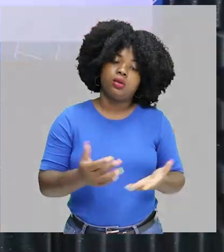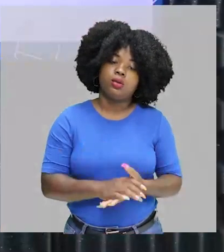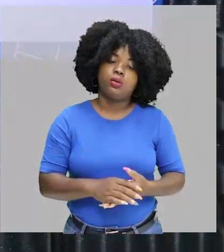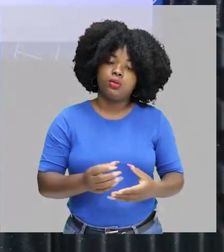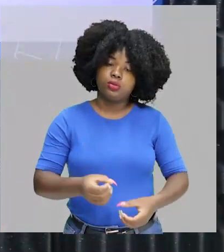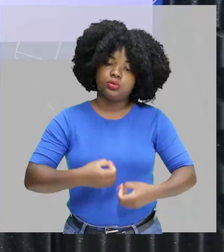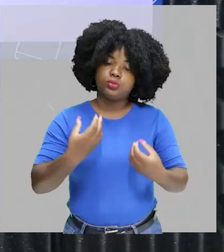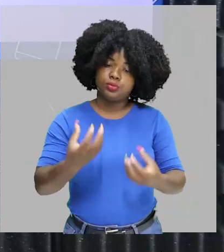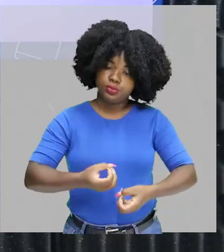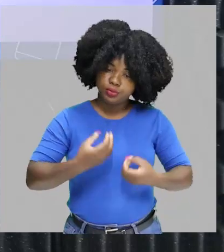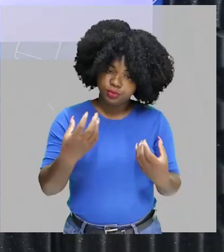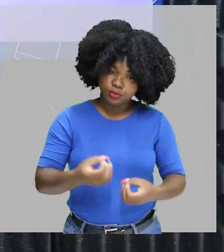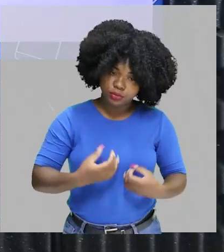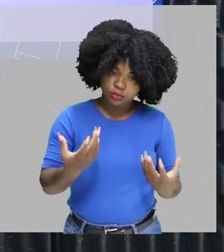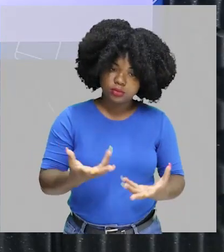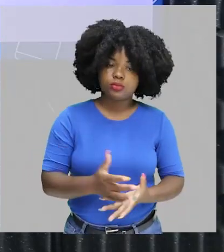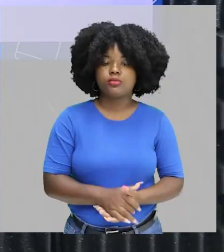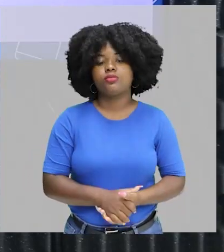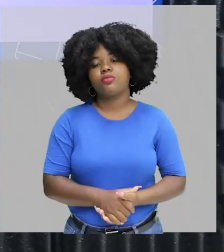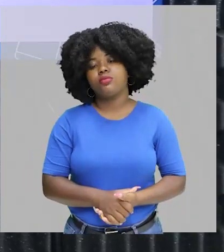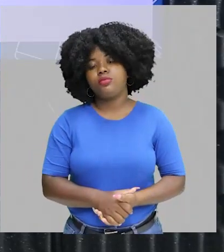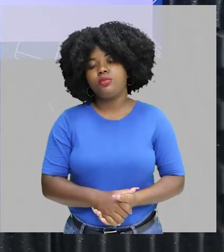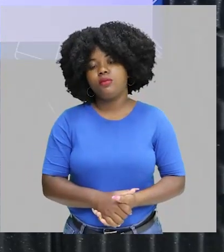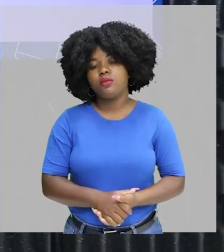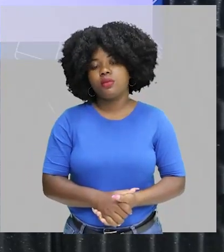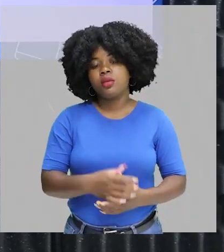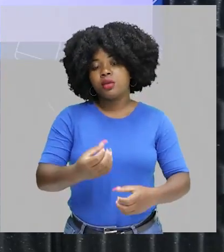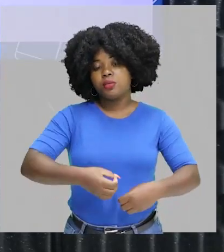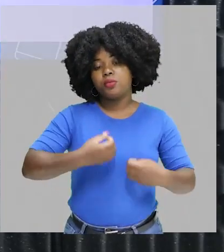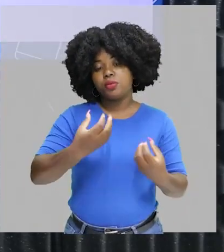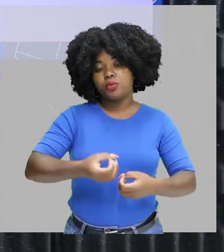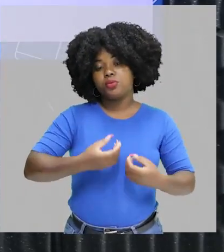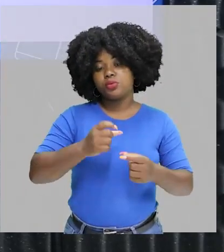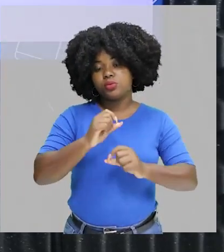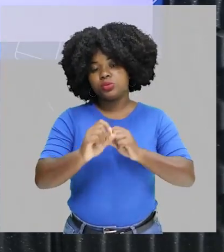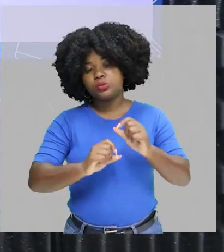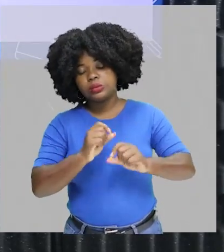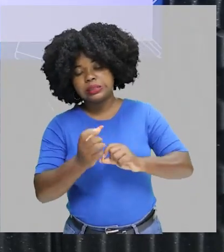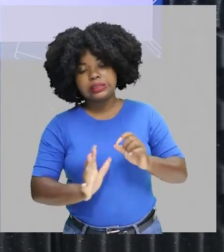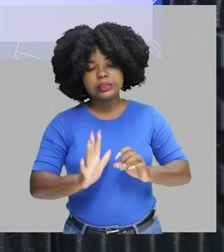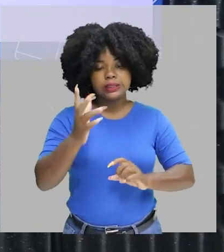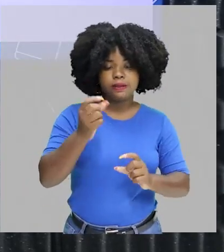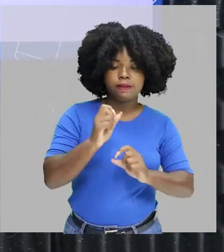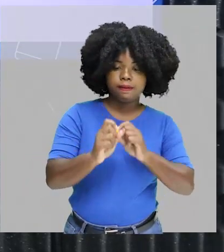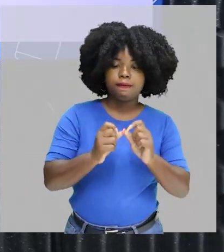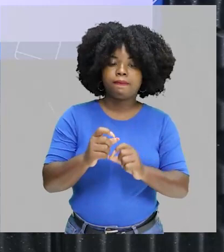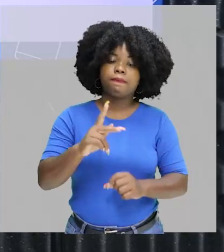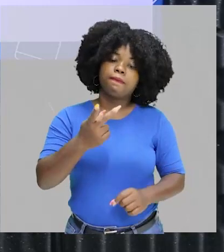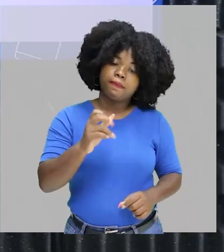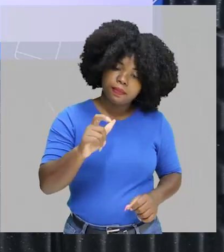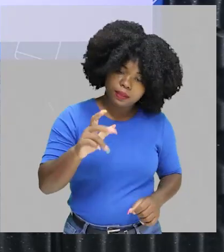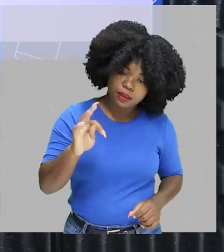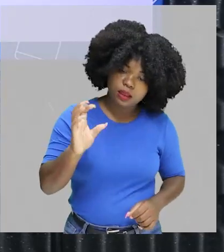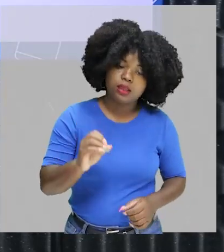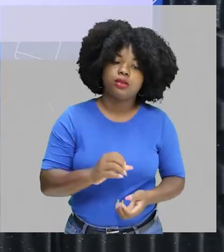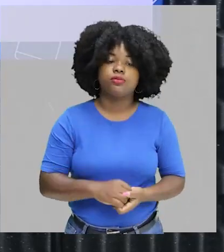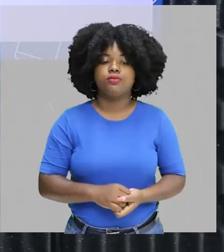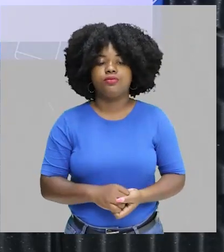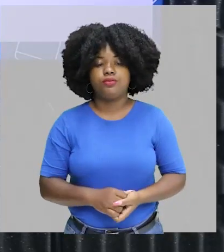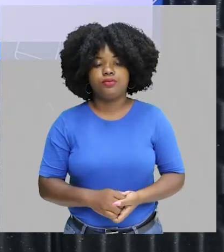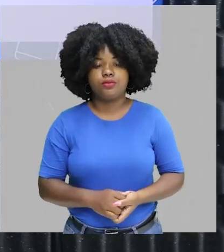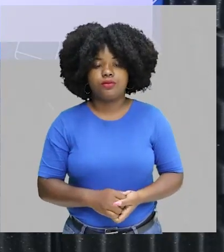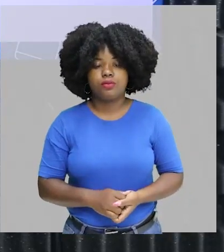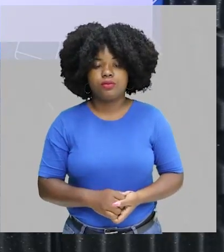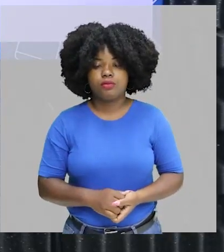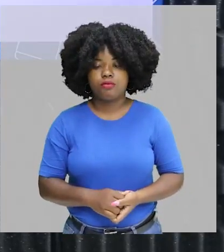de síntese, né? Que são as reações que vão gerar, formar esses haletos. As